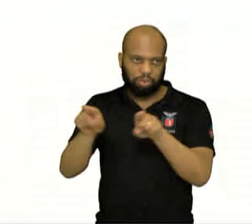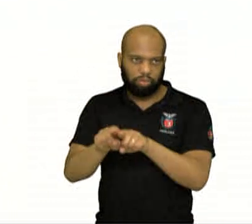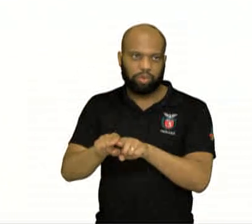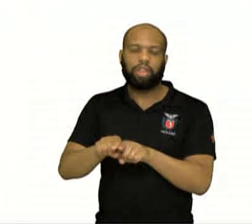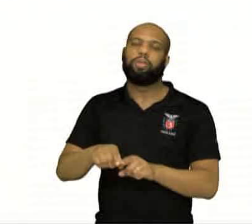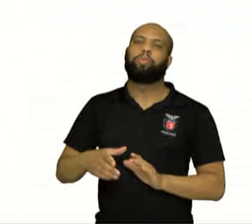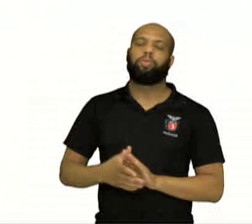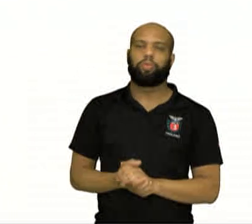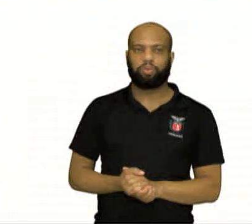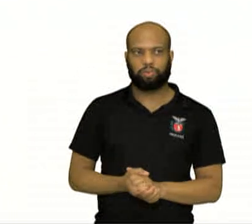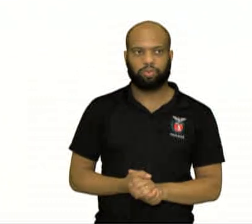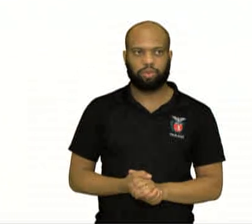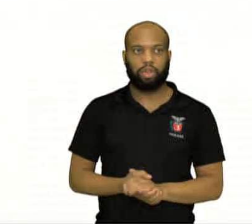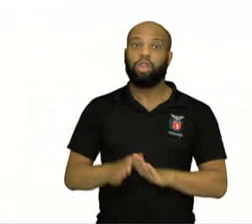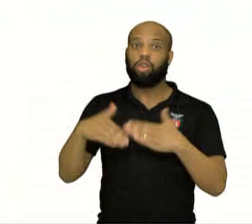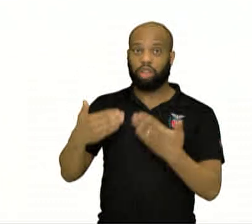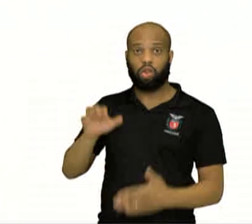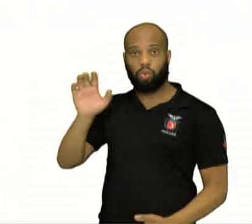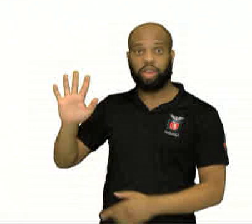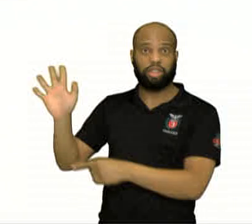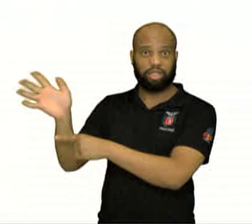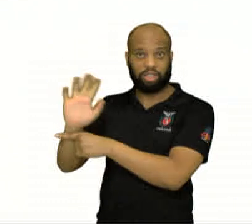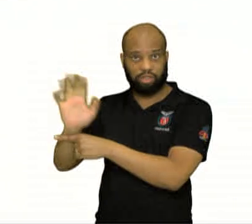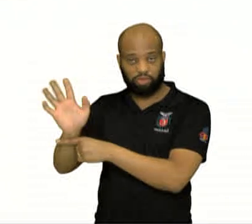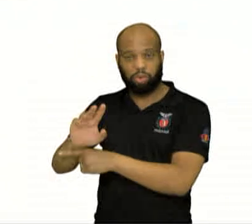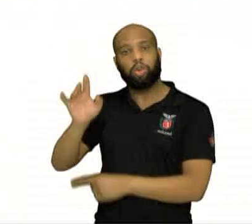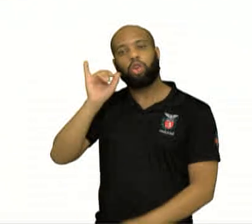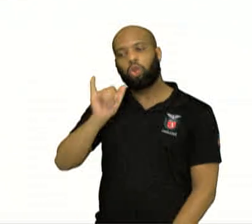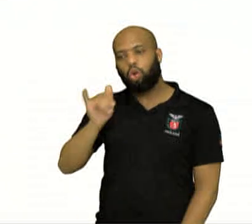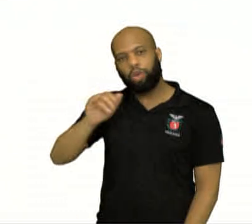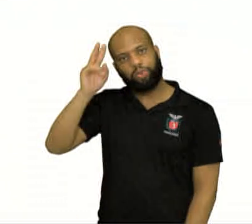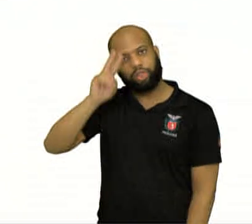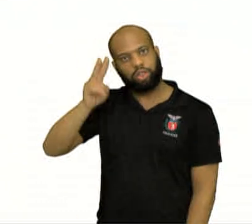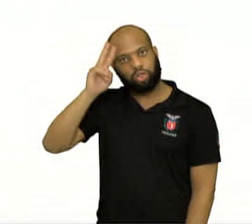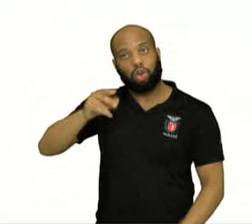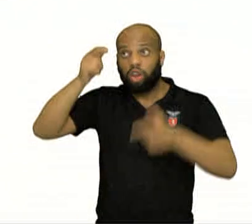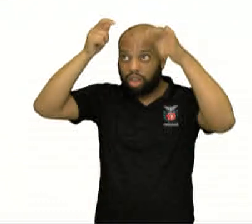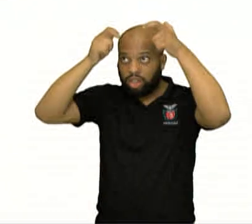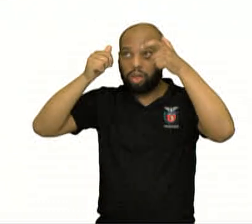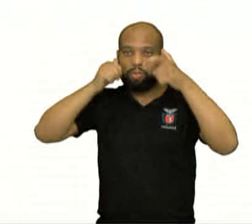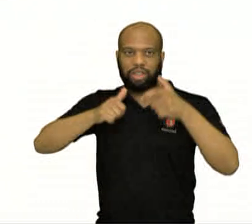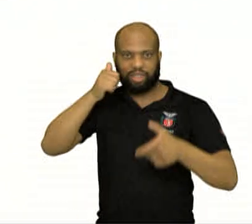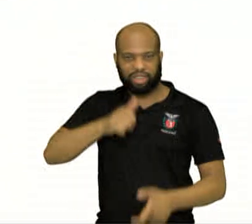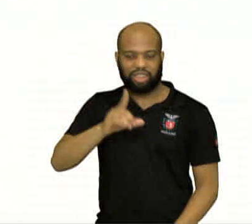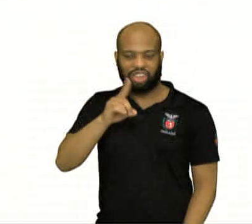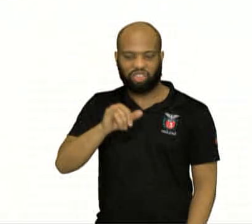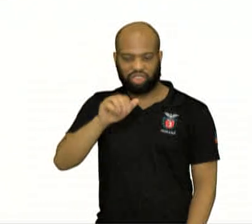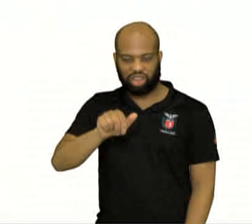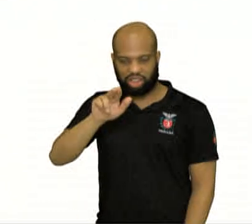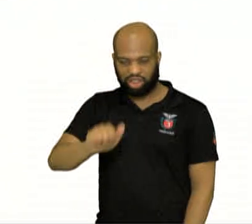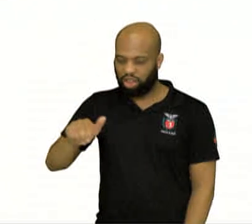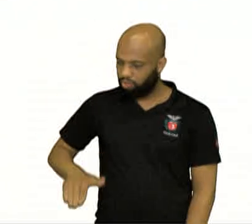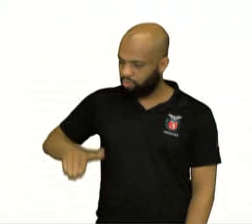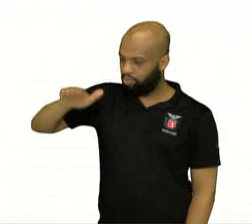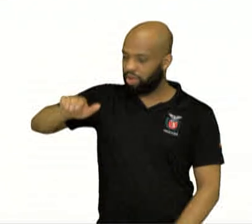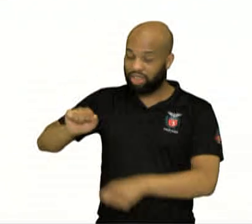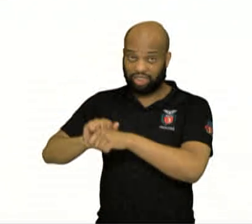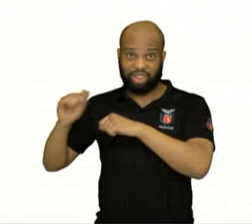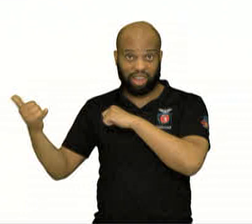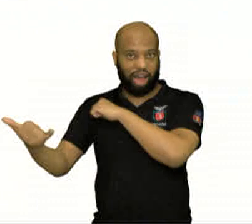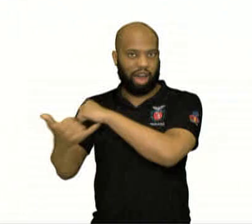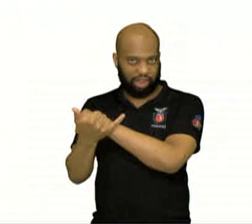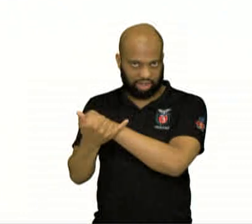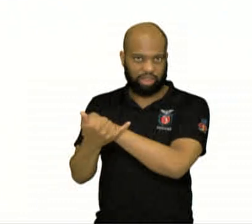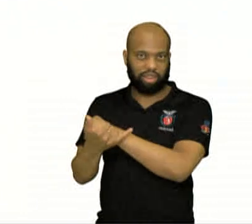e Elena anaya o filme conta a história da princesa Diana que cresce na ilha de